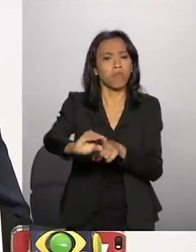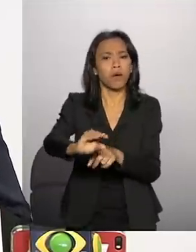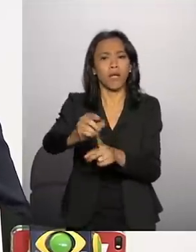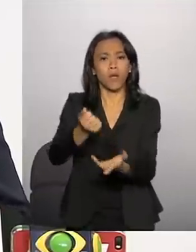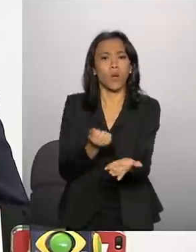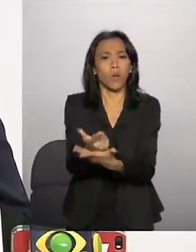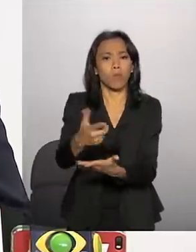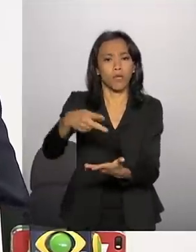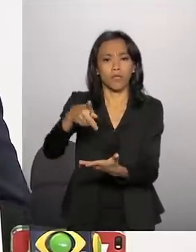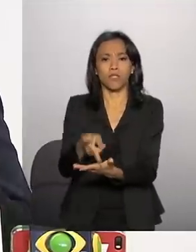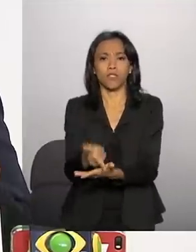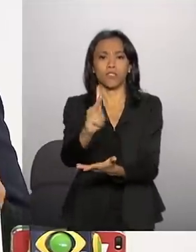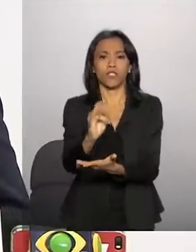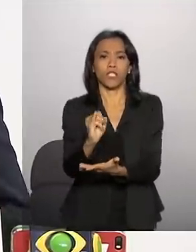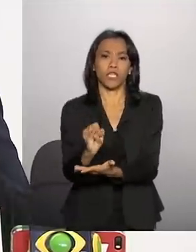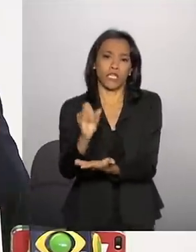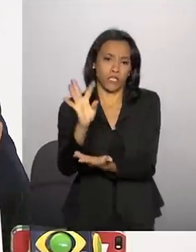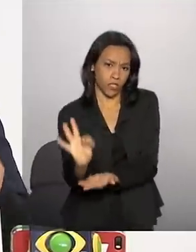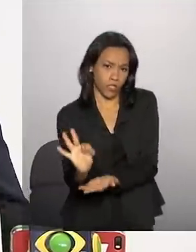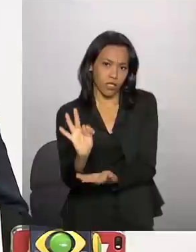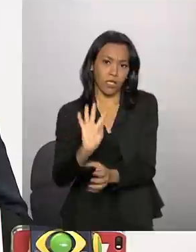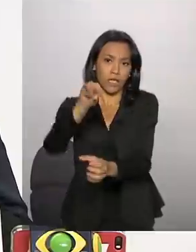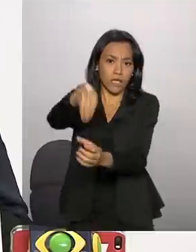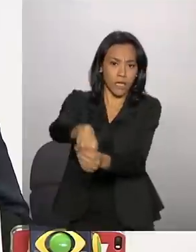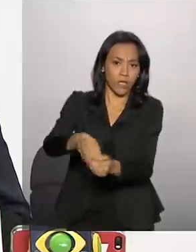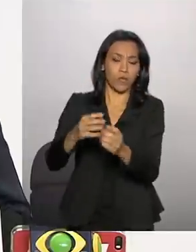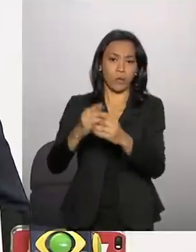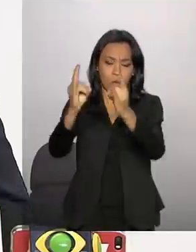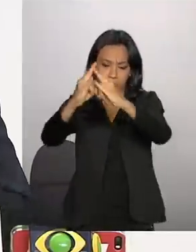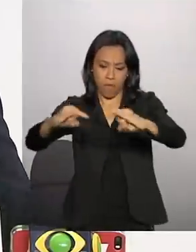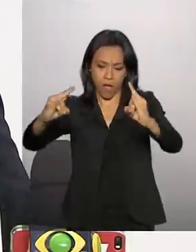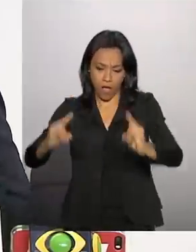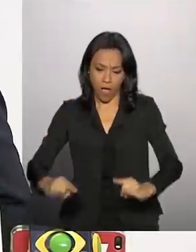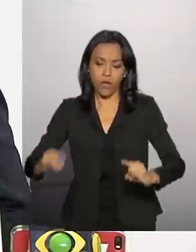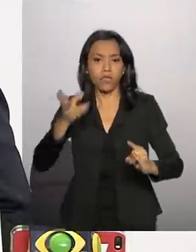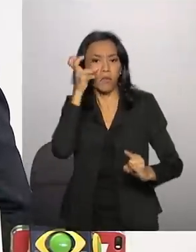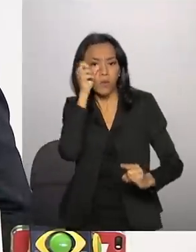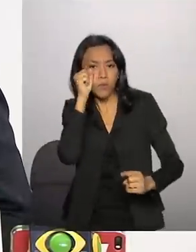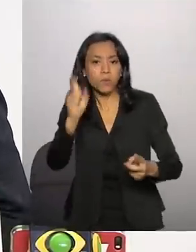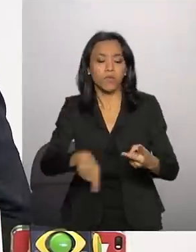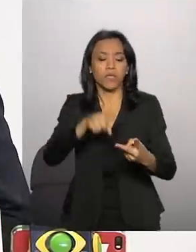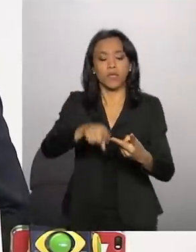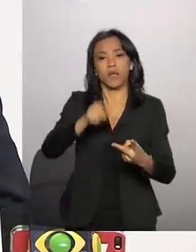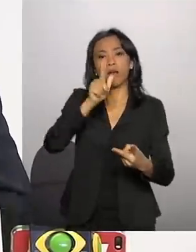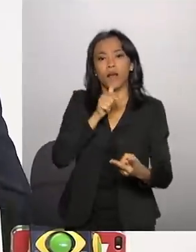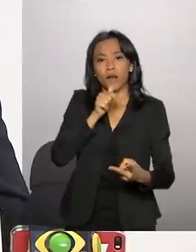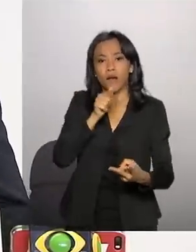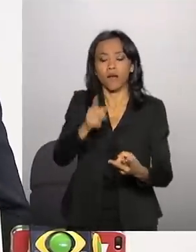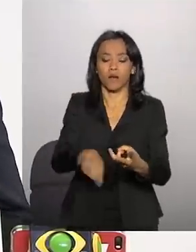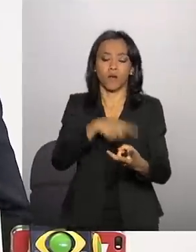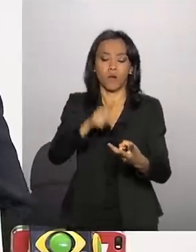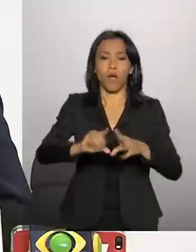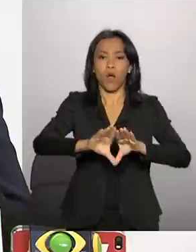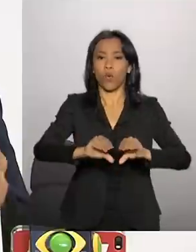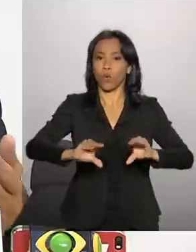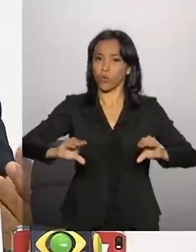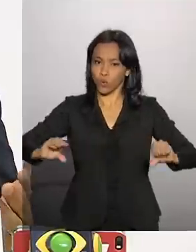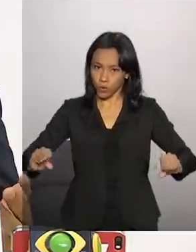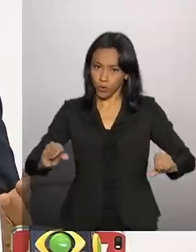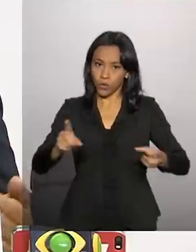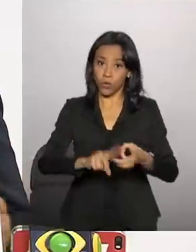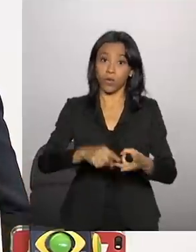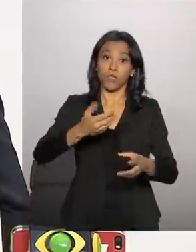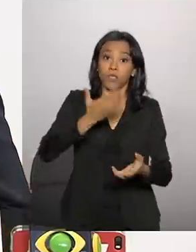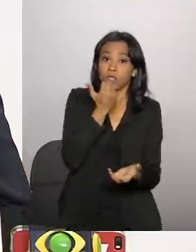emergência, contendo, por exemplo, barracas para dormitórios, água potável, colchões,